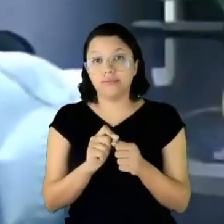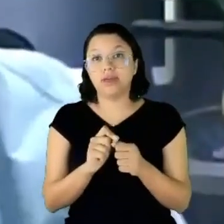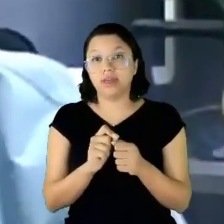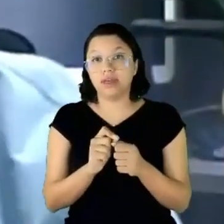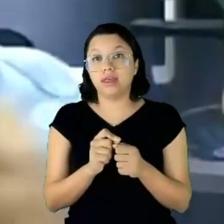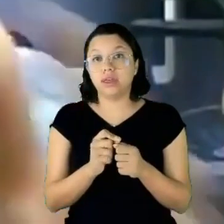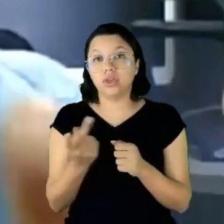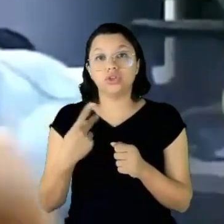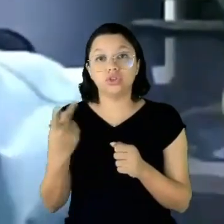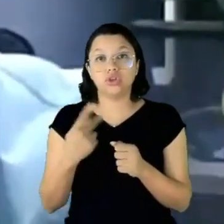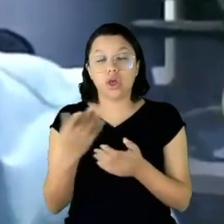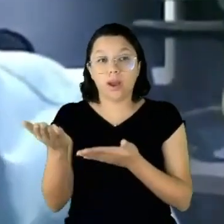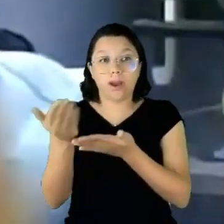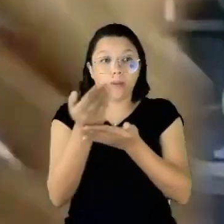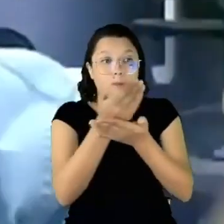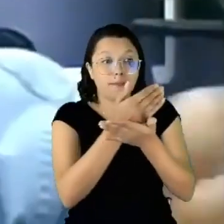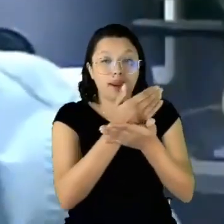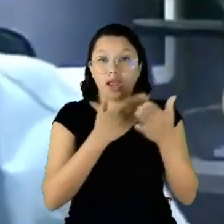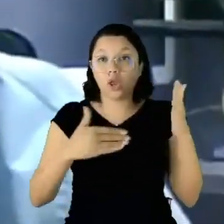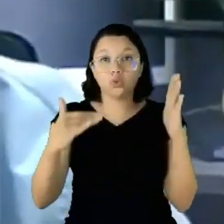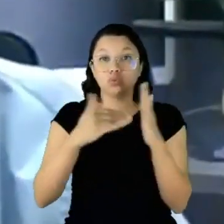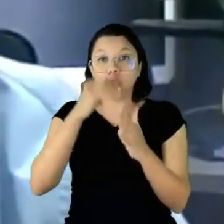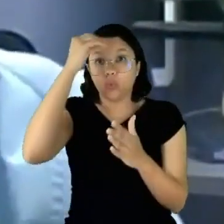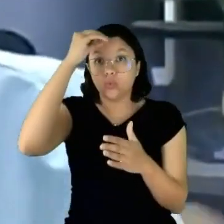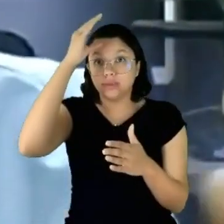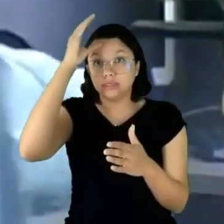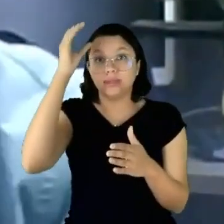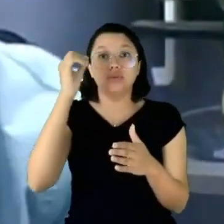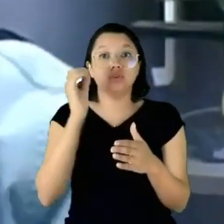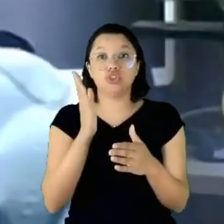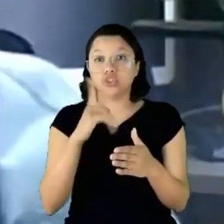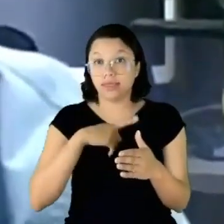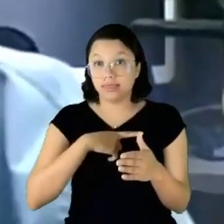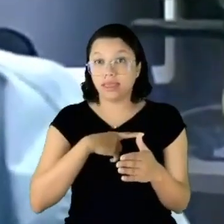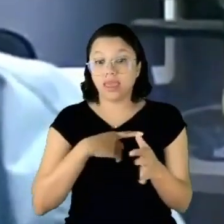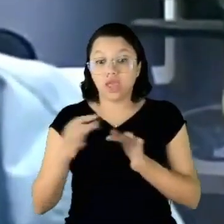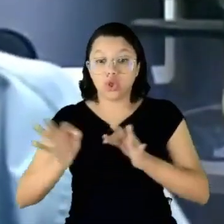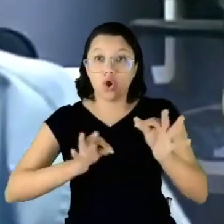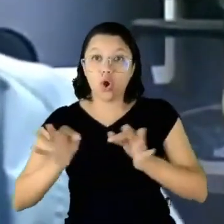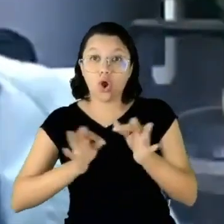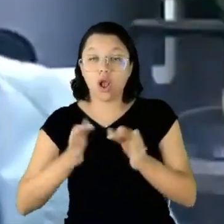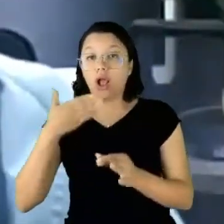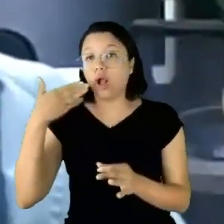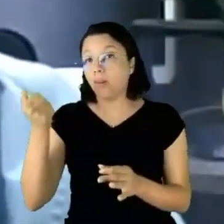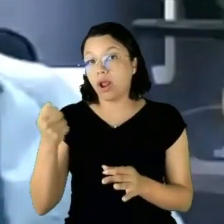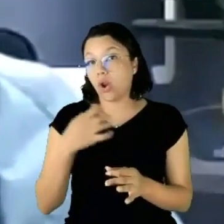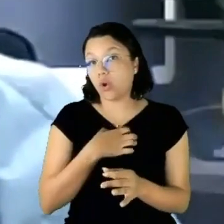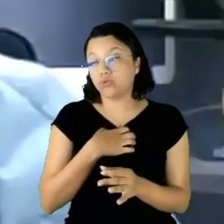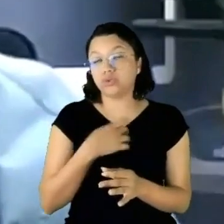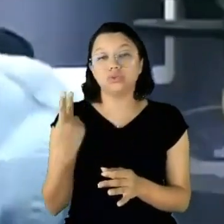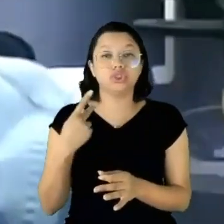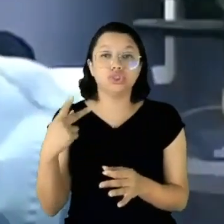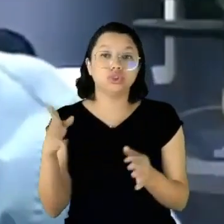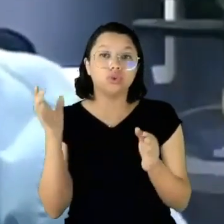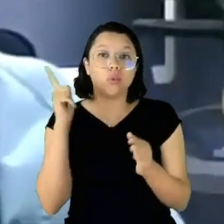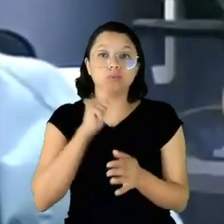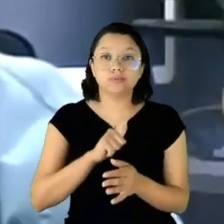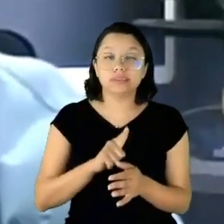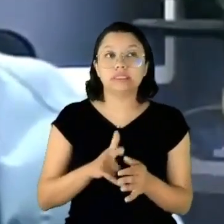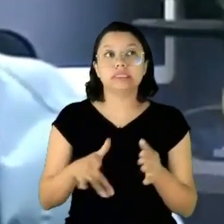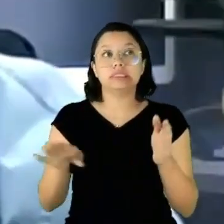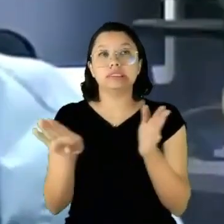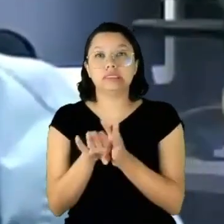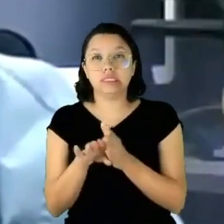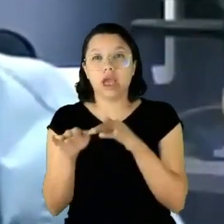que vocês já têm e potencializando isso, organizando de uma forma que a gente possa chegar a um